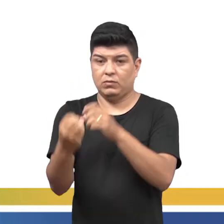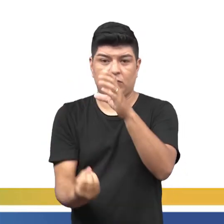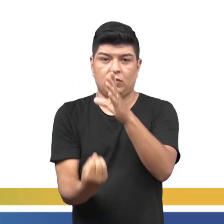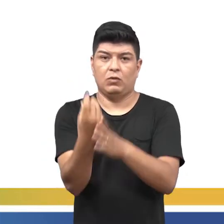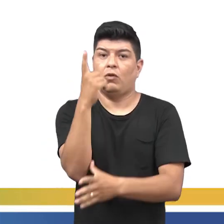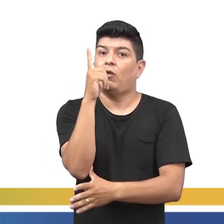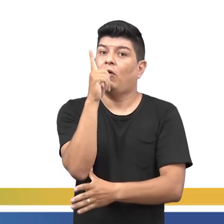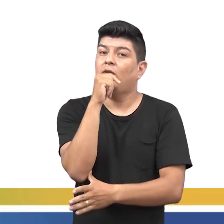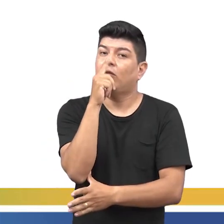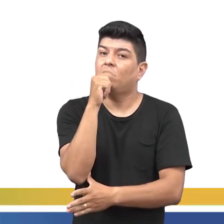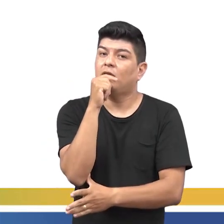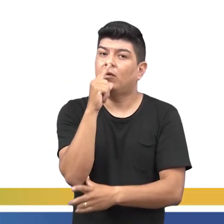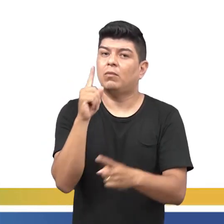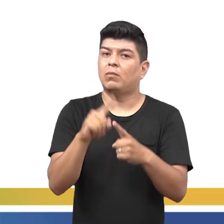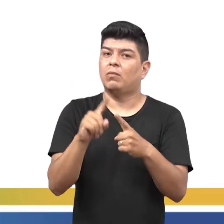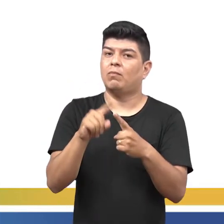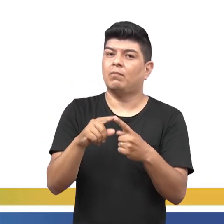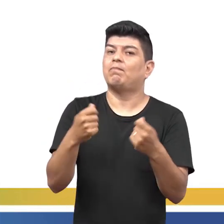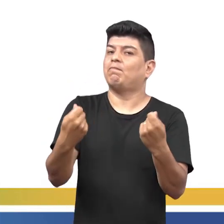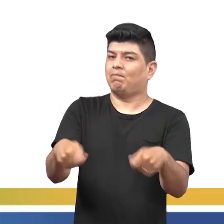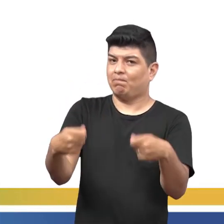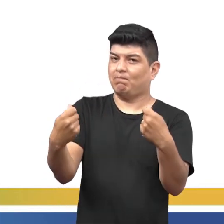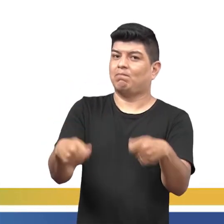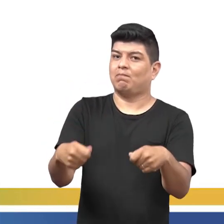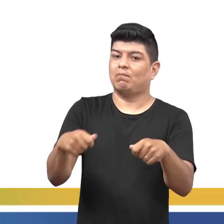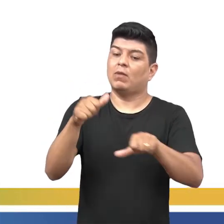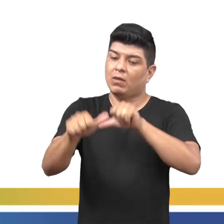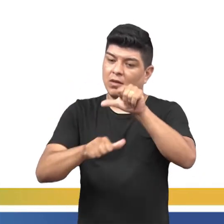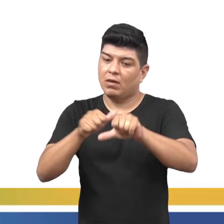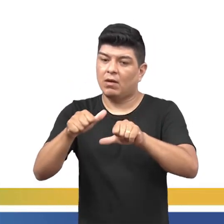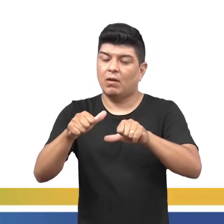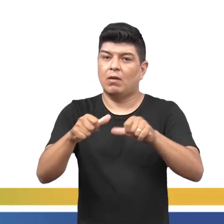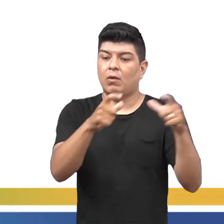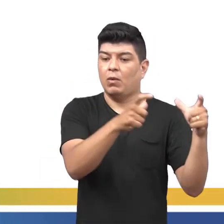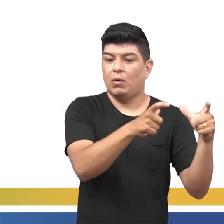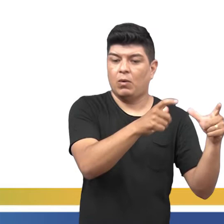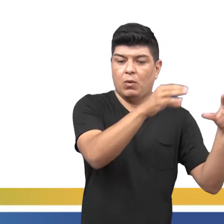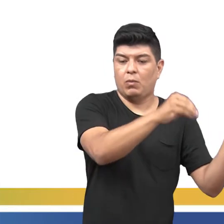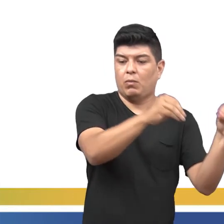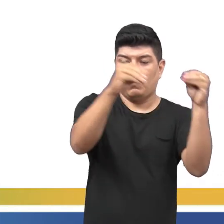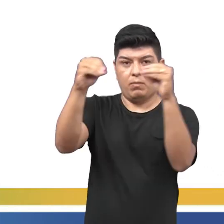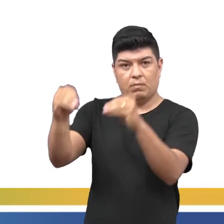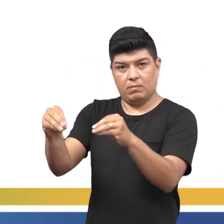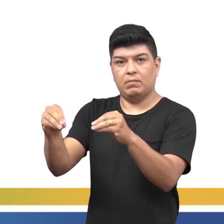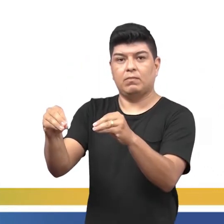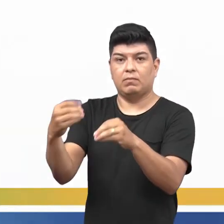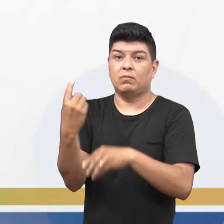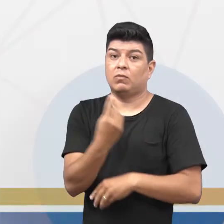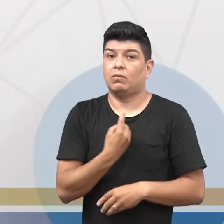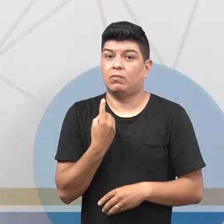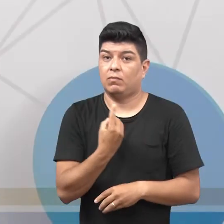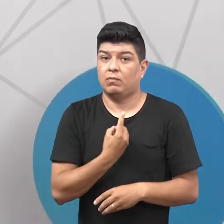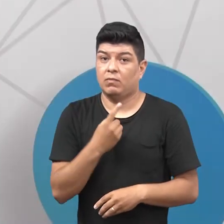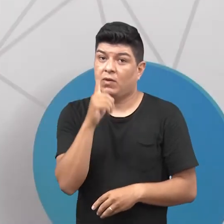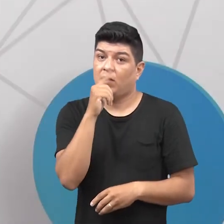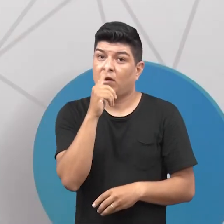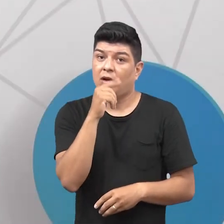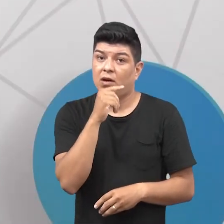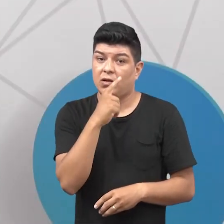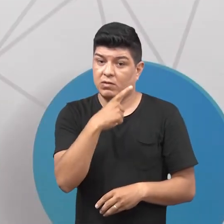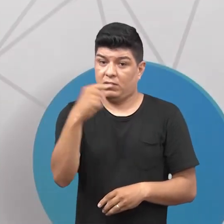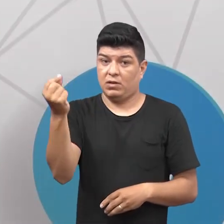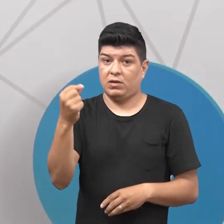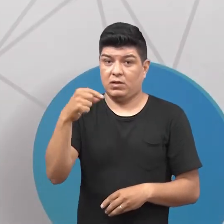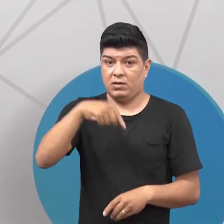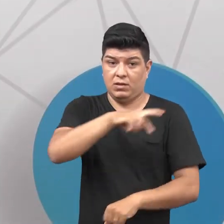Por quê? Porque a água é essencial, se move e muda, sem precisar ninguém mexer com ela. Por exemplo, a água sai daqui de Rio Branco